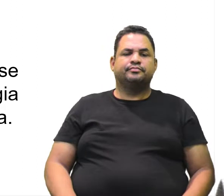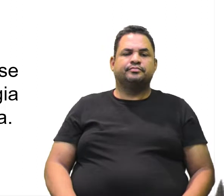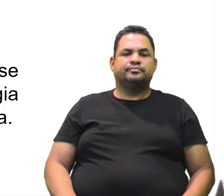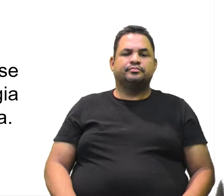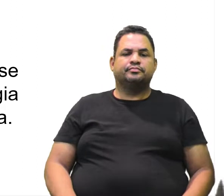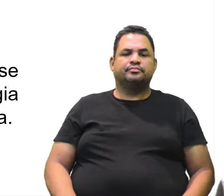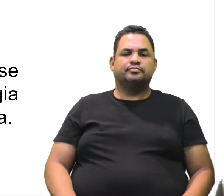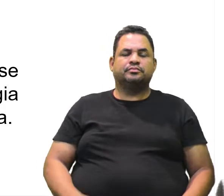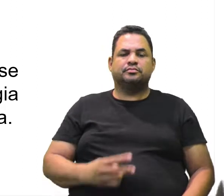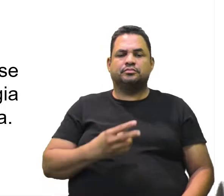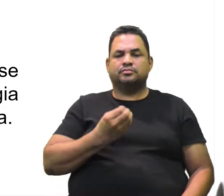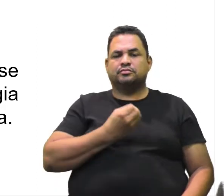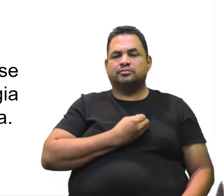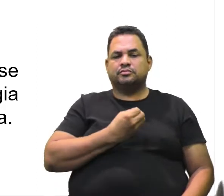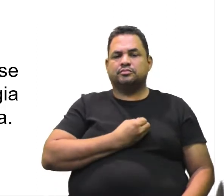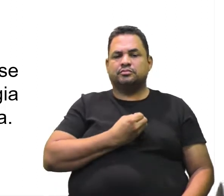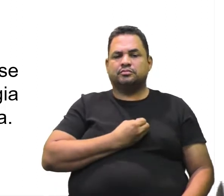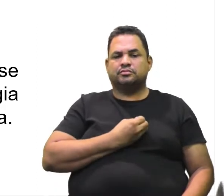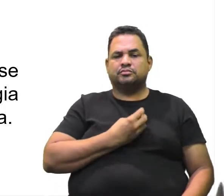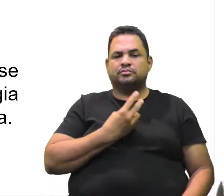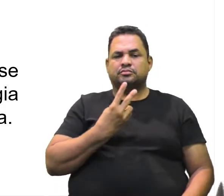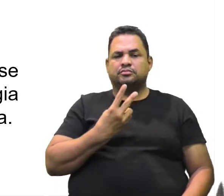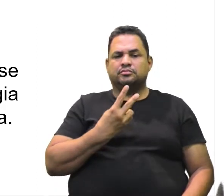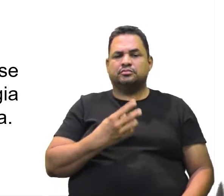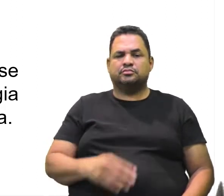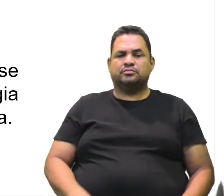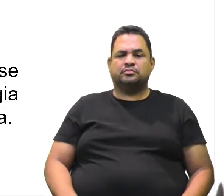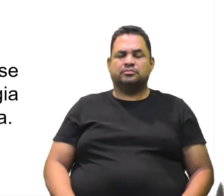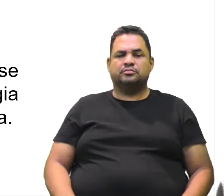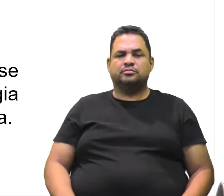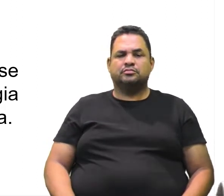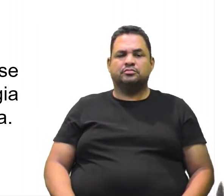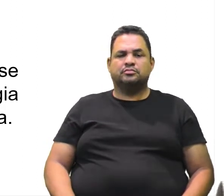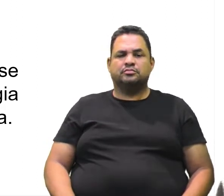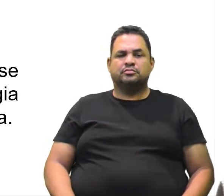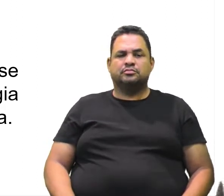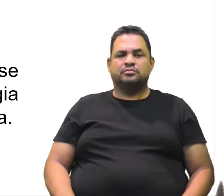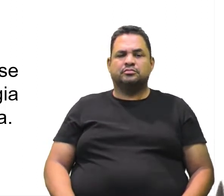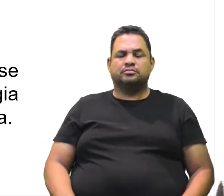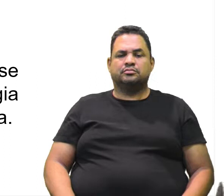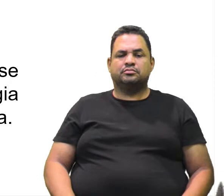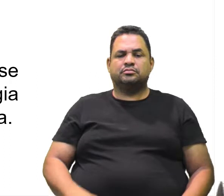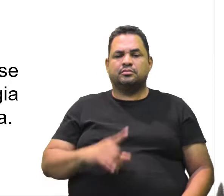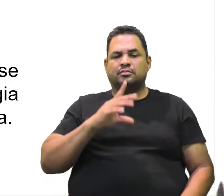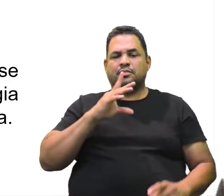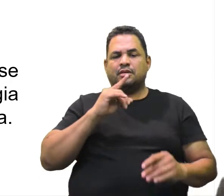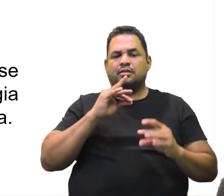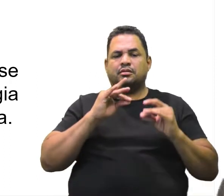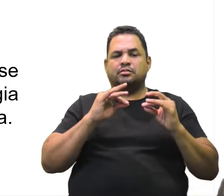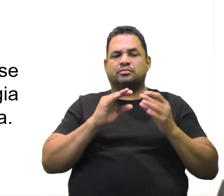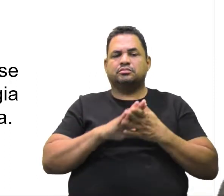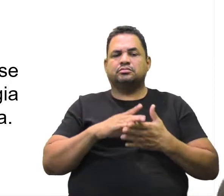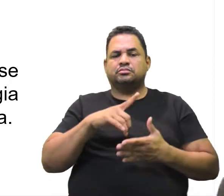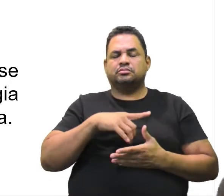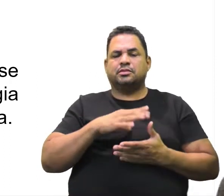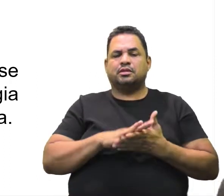A número 2... de água líquida para vapor, é vaporização,